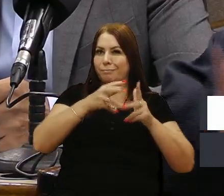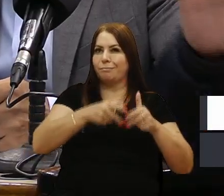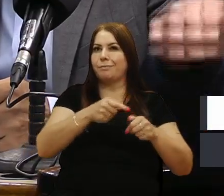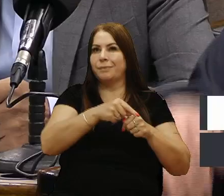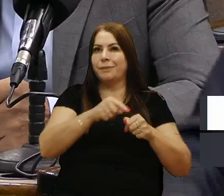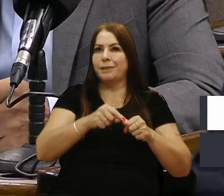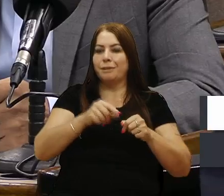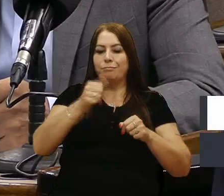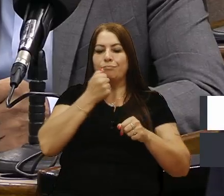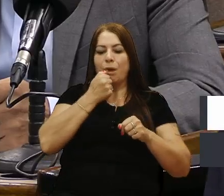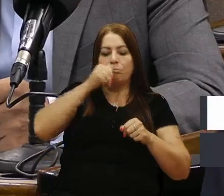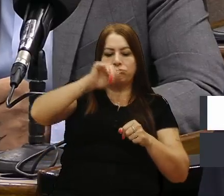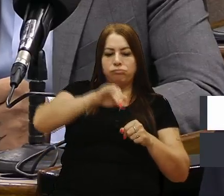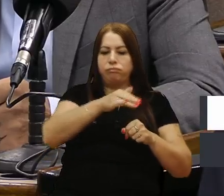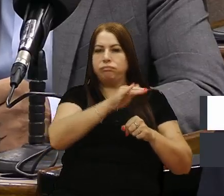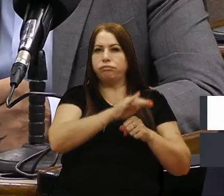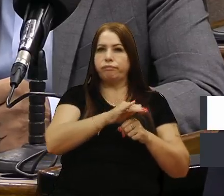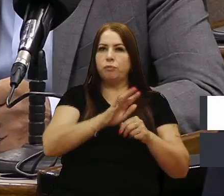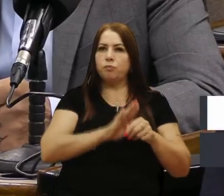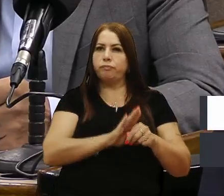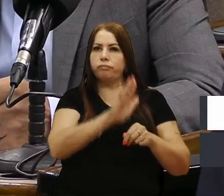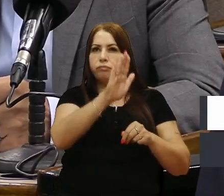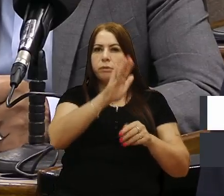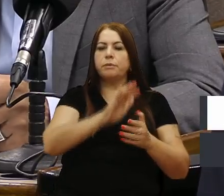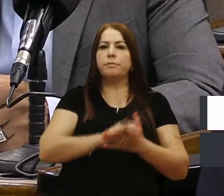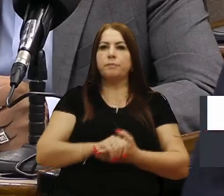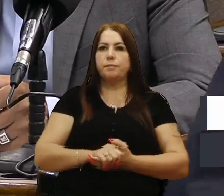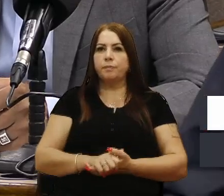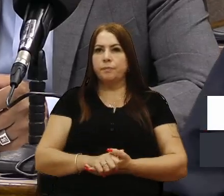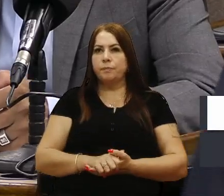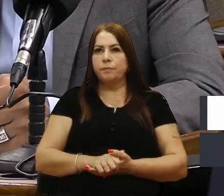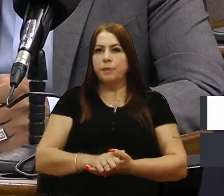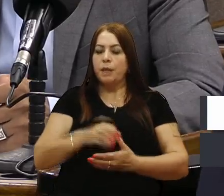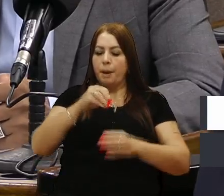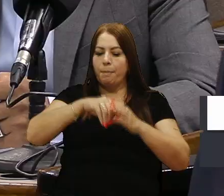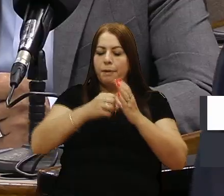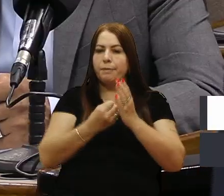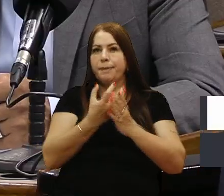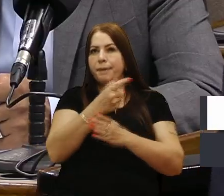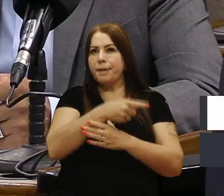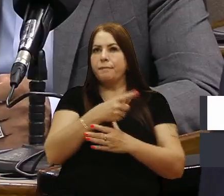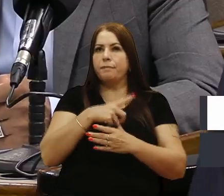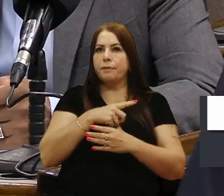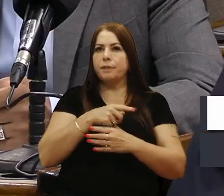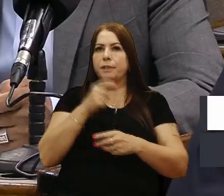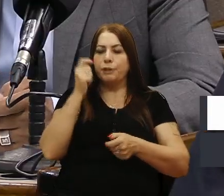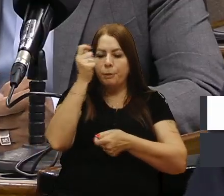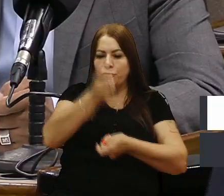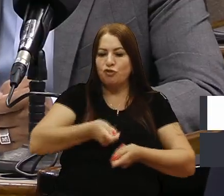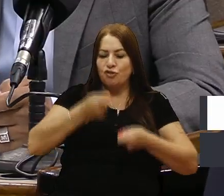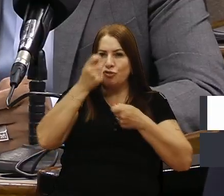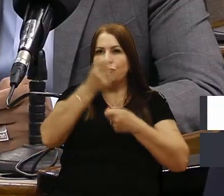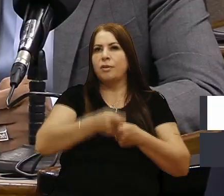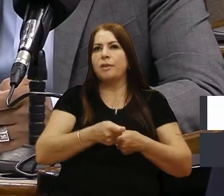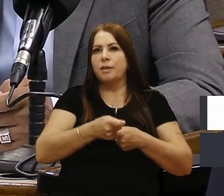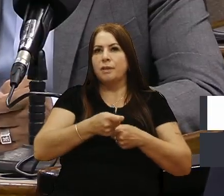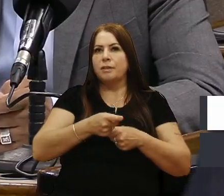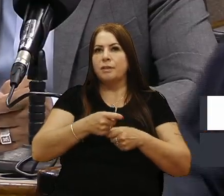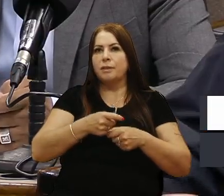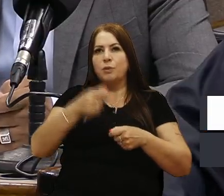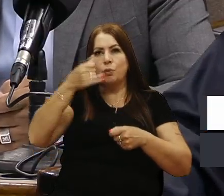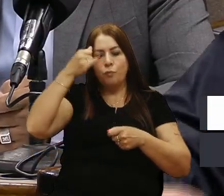pedregulhos, nos morros, e onde ia no máximo de enxada, né, e de arado de boi,